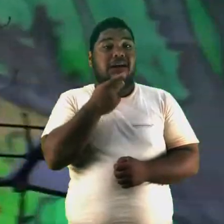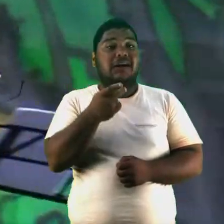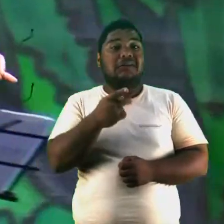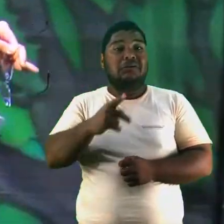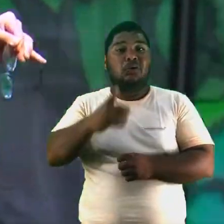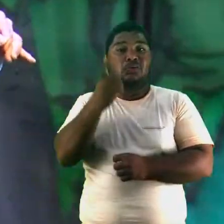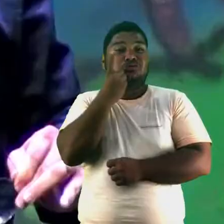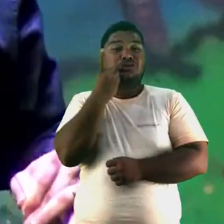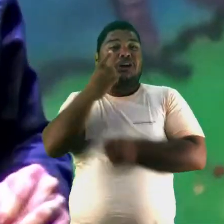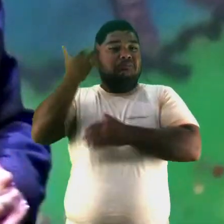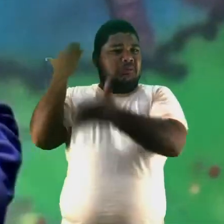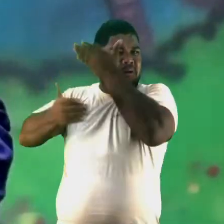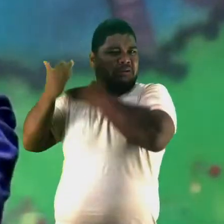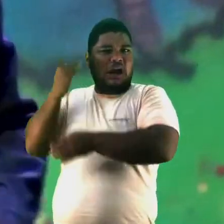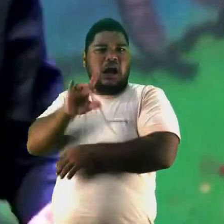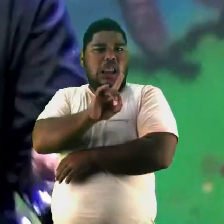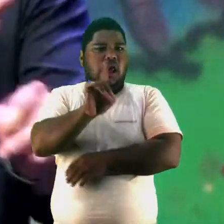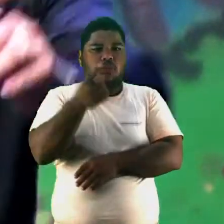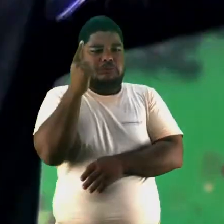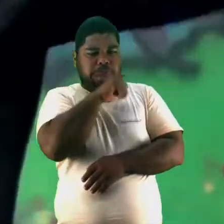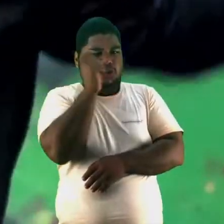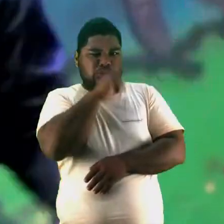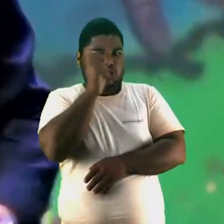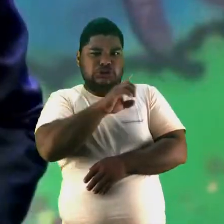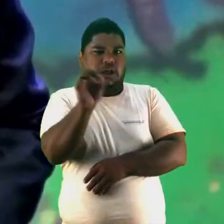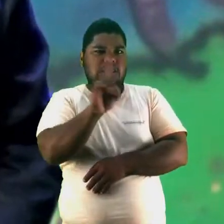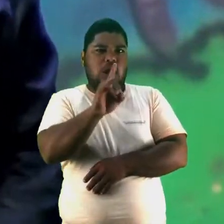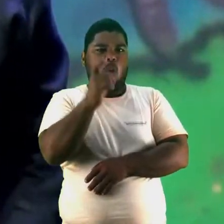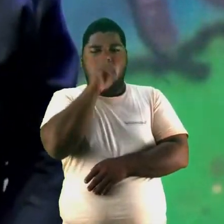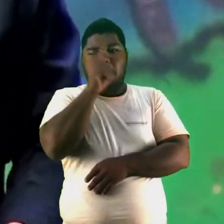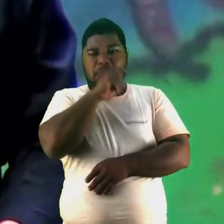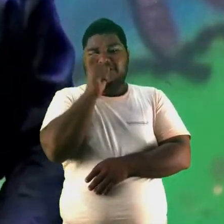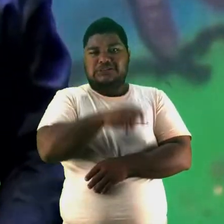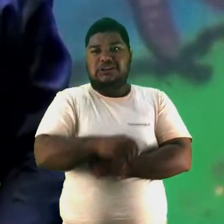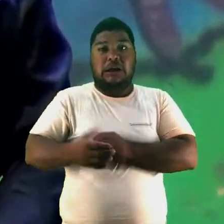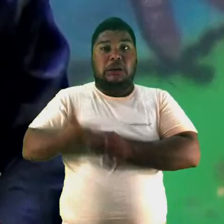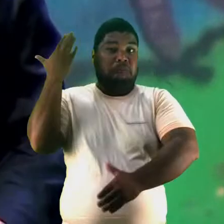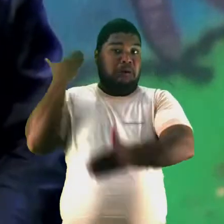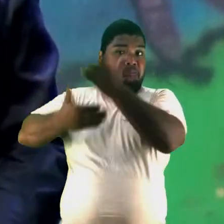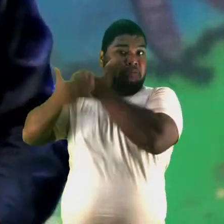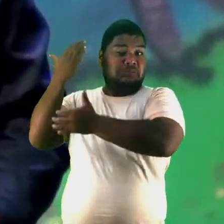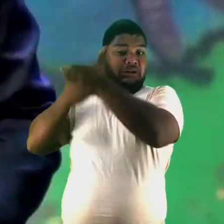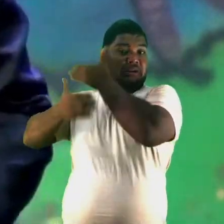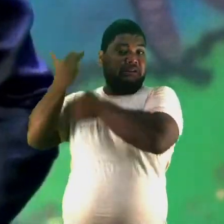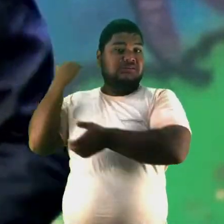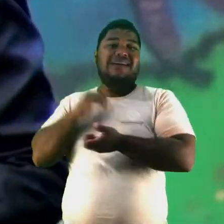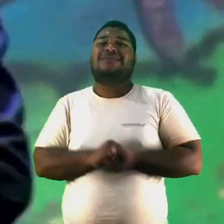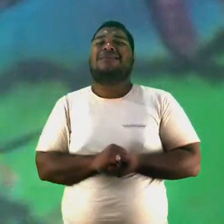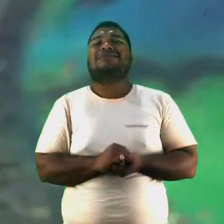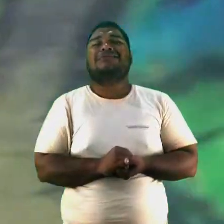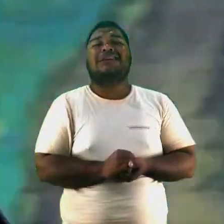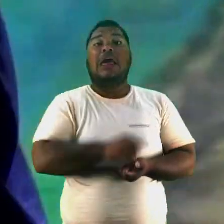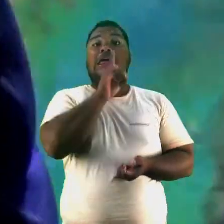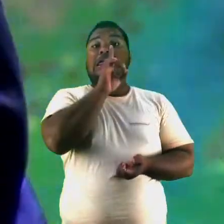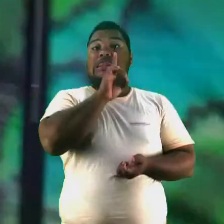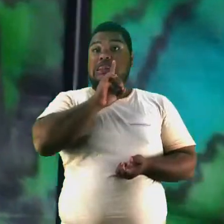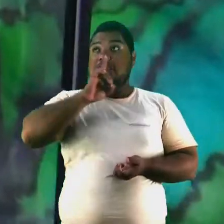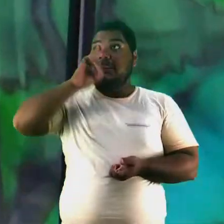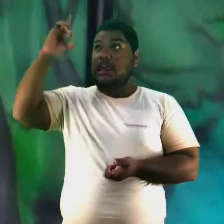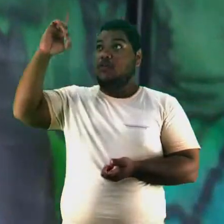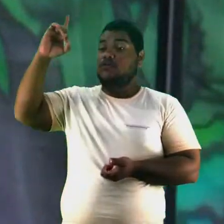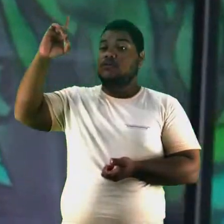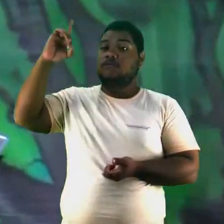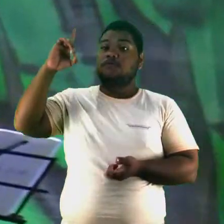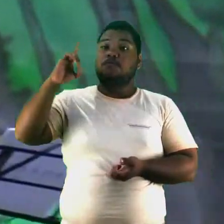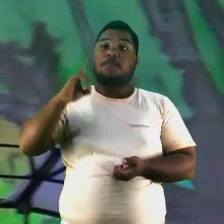para você. Ali não tem mito, ali não são eras, não. Deus abriu a boca e falou,